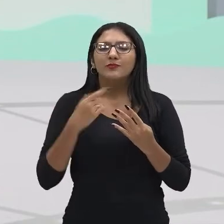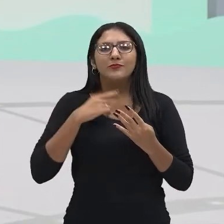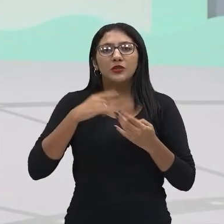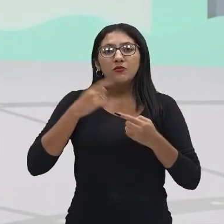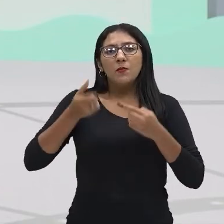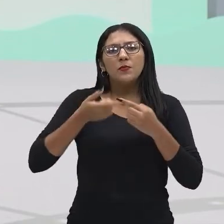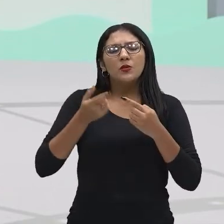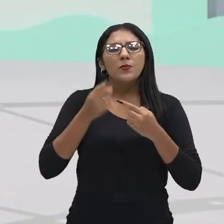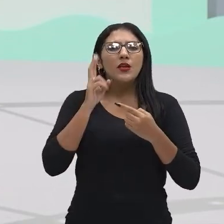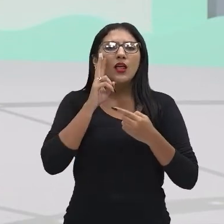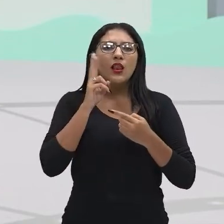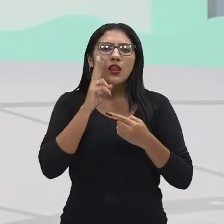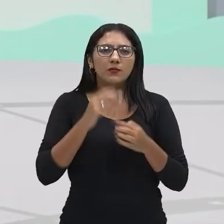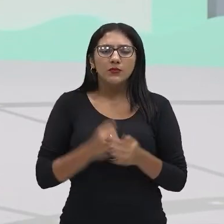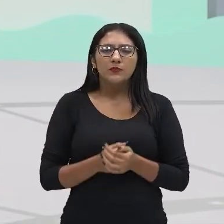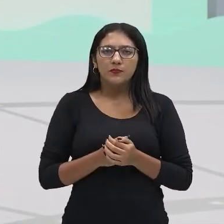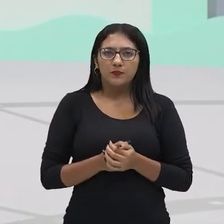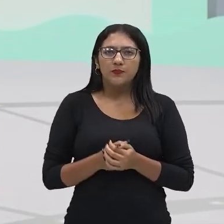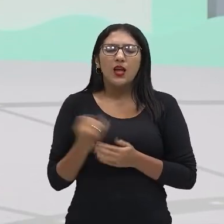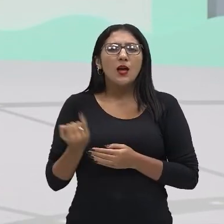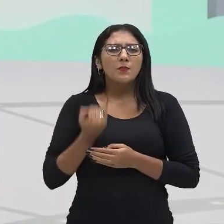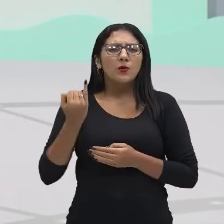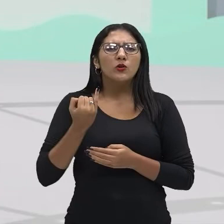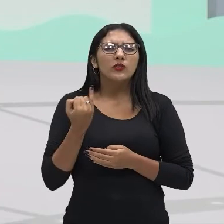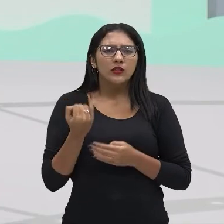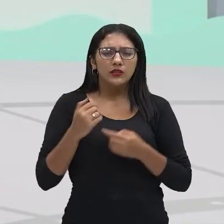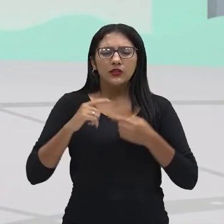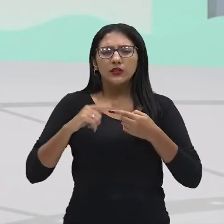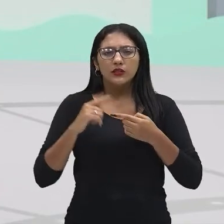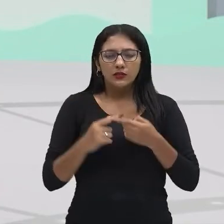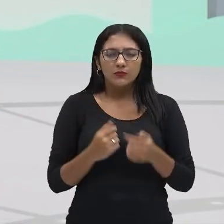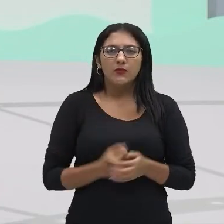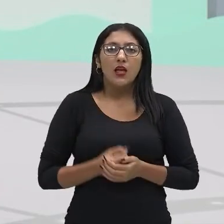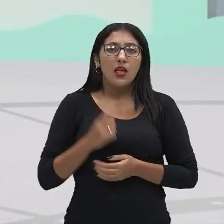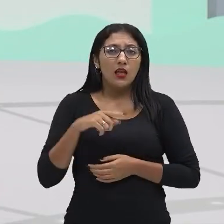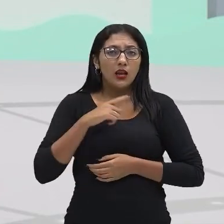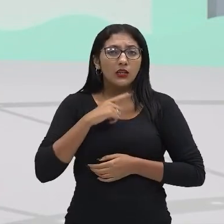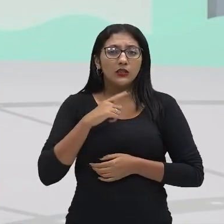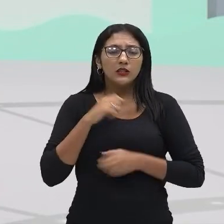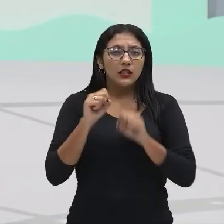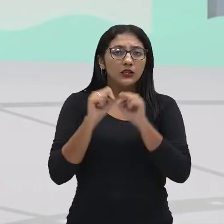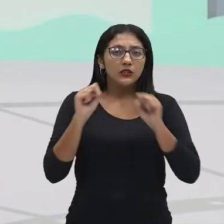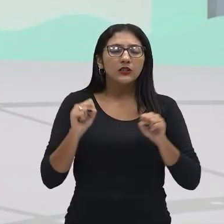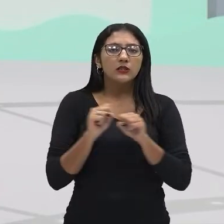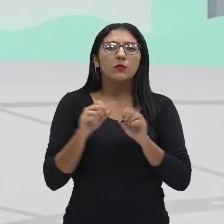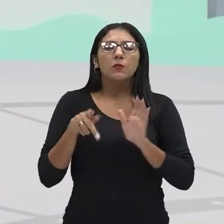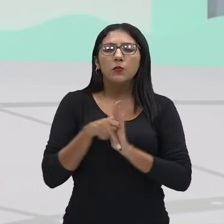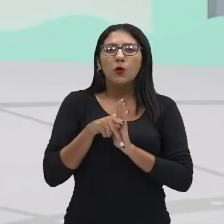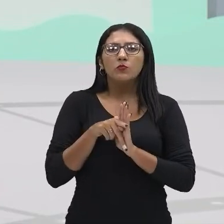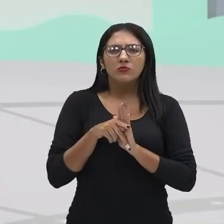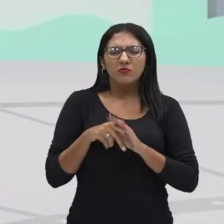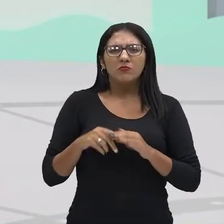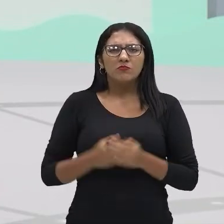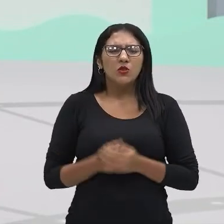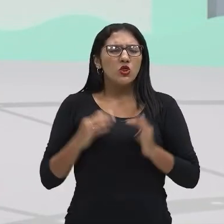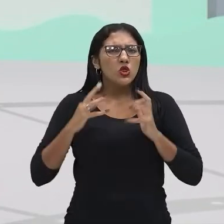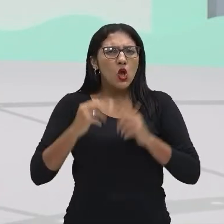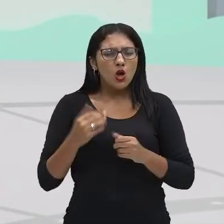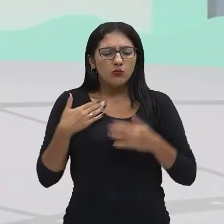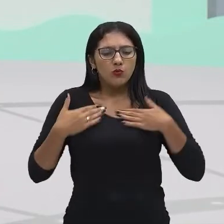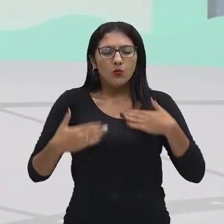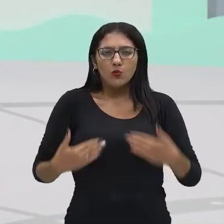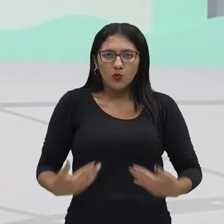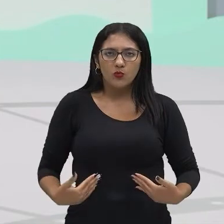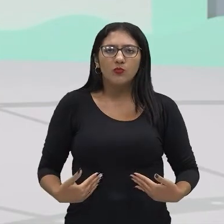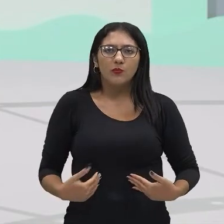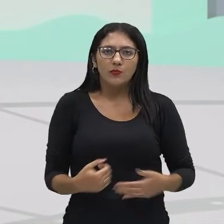da função do sistema endócrino. Esse sistema, ele atua em diversas partes do nosso corpo.